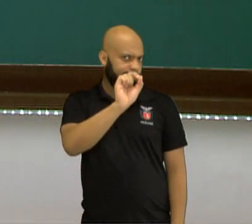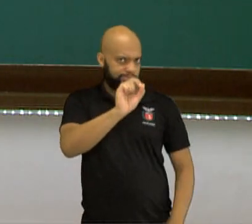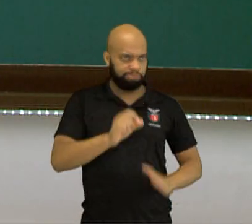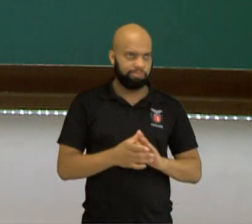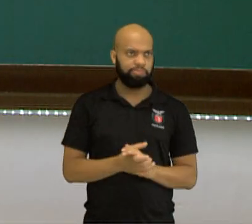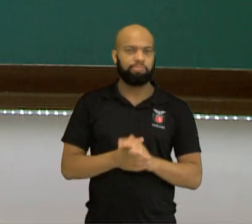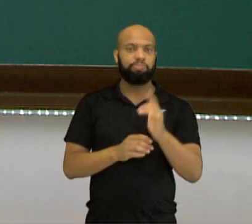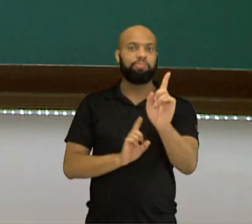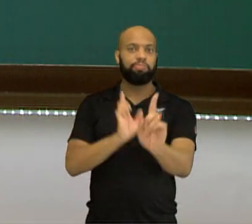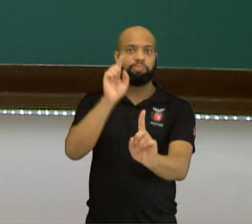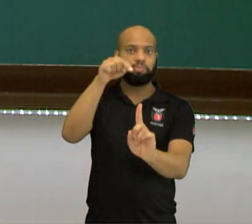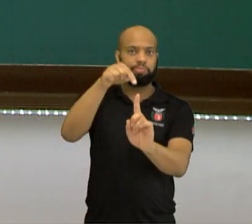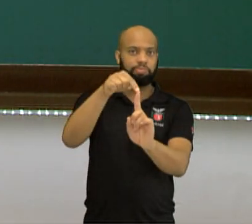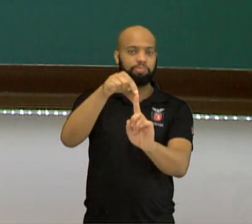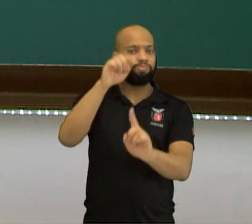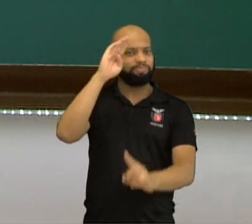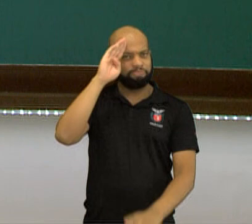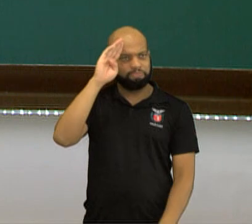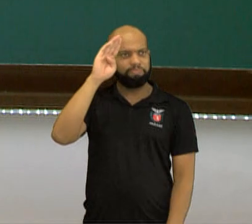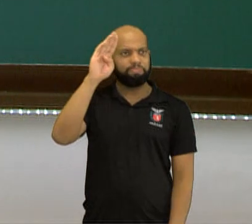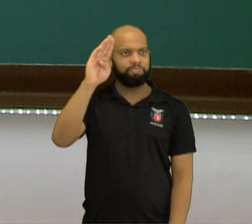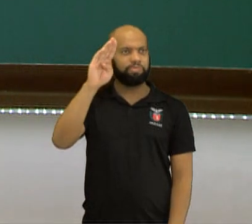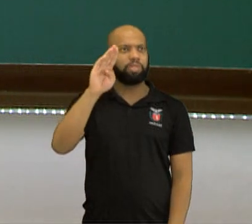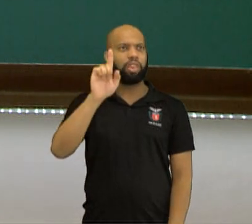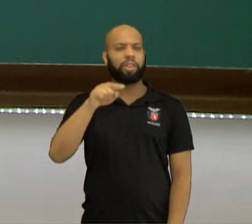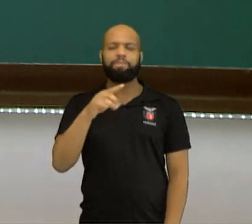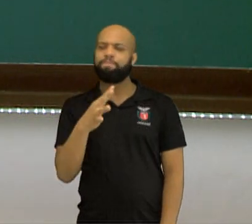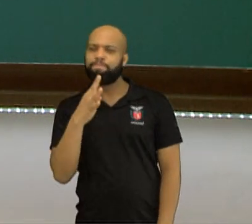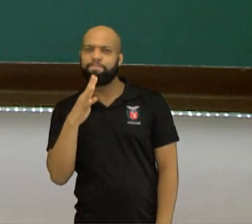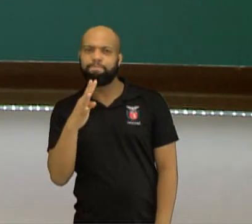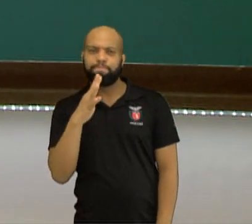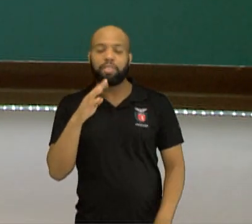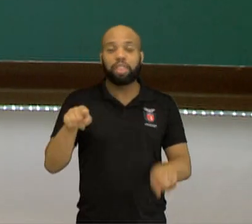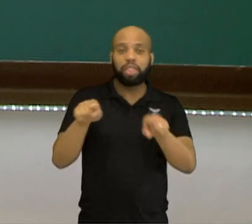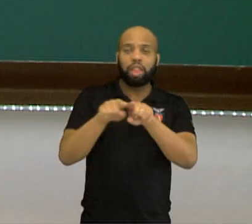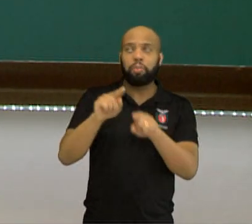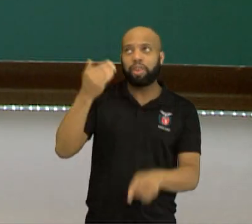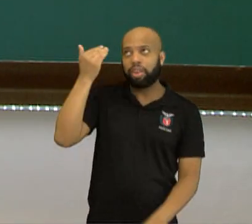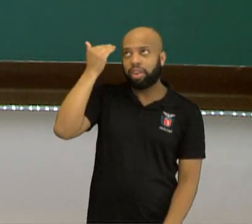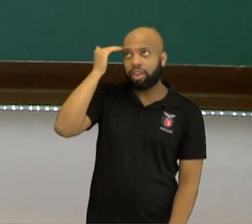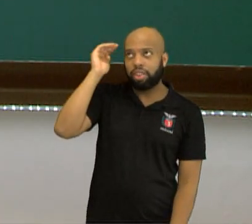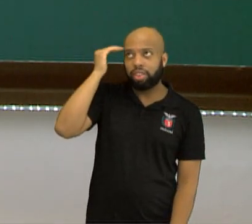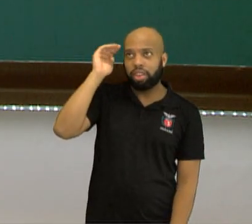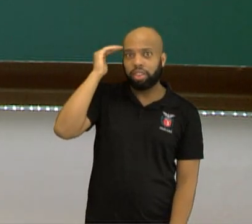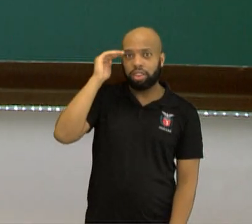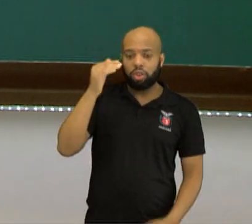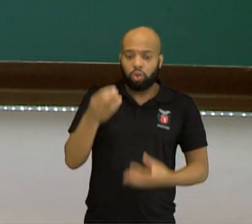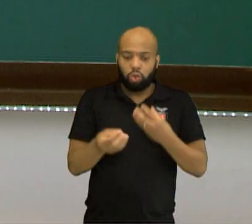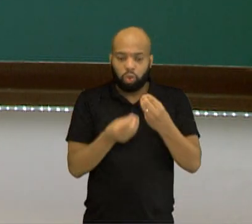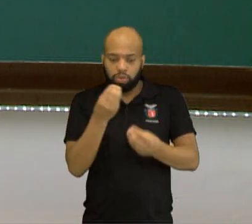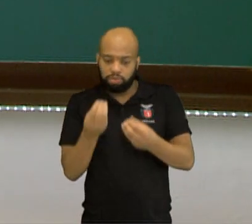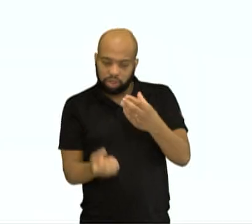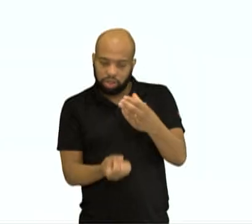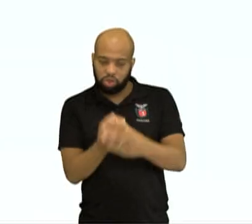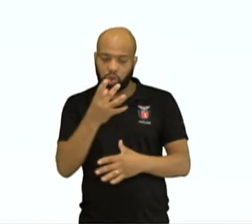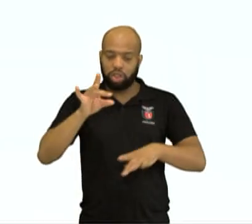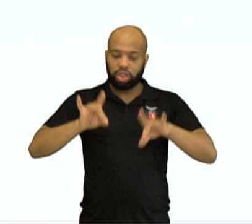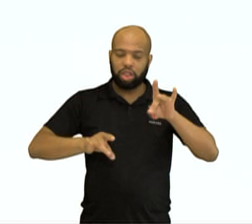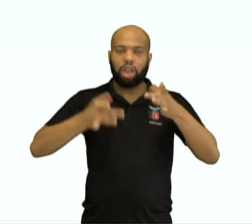Os objetivos principais são conhecer e entender a origem do teatro